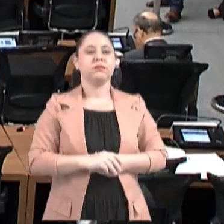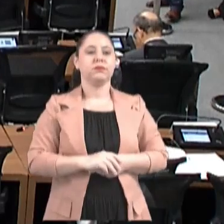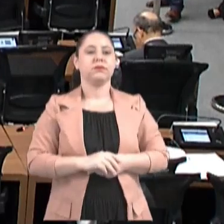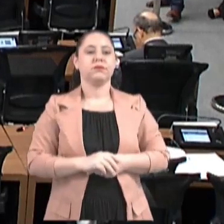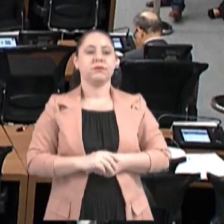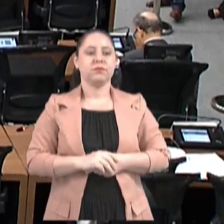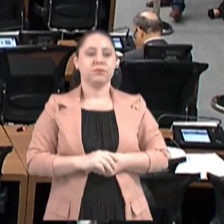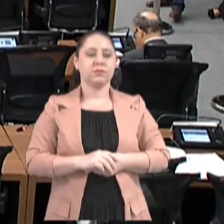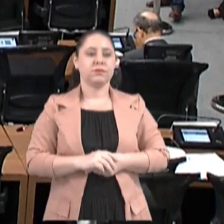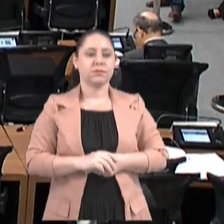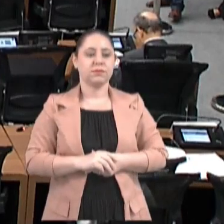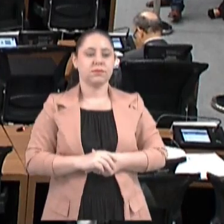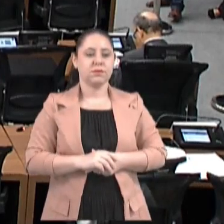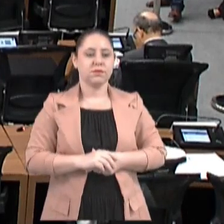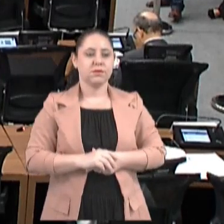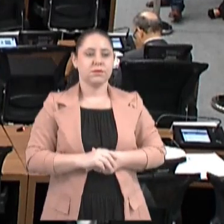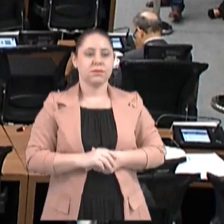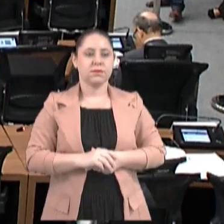Não.